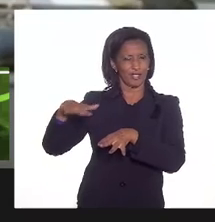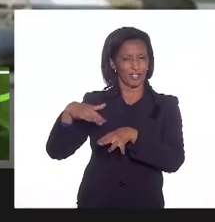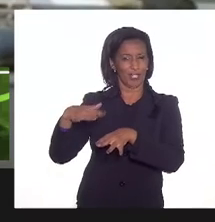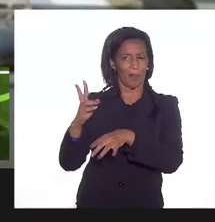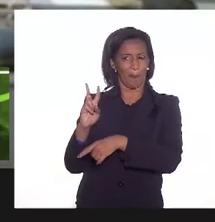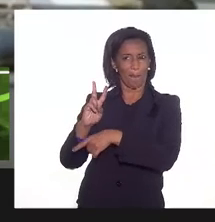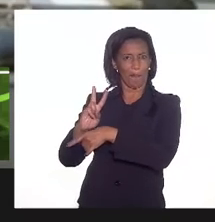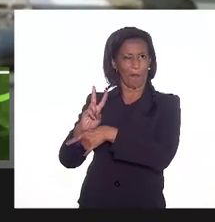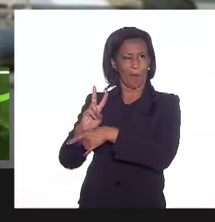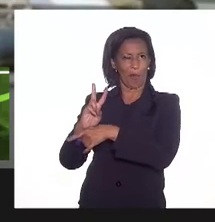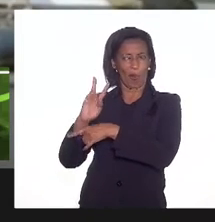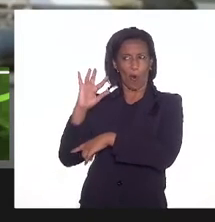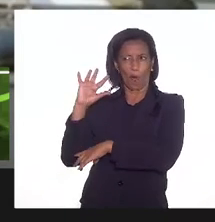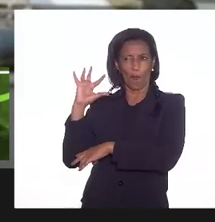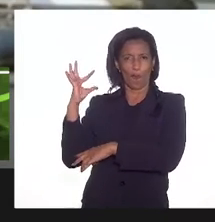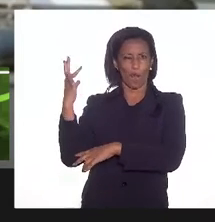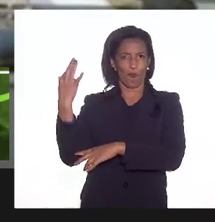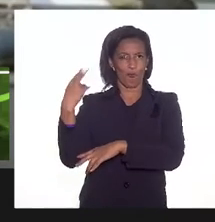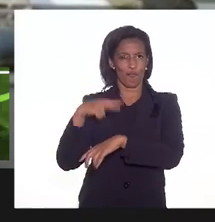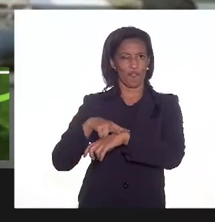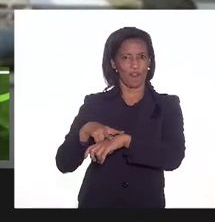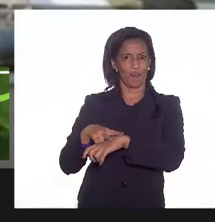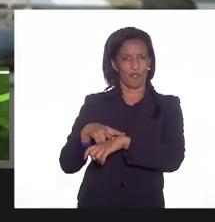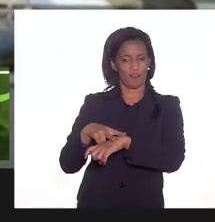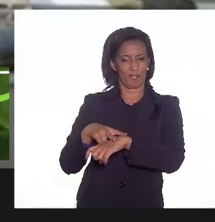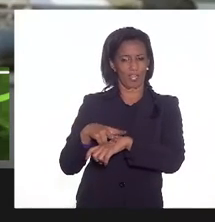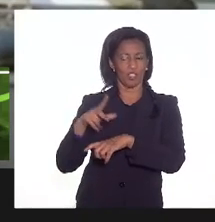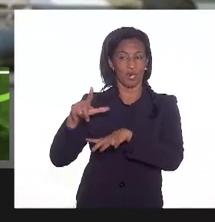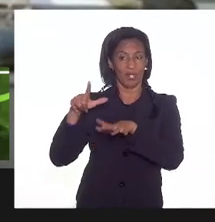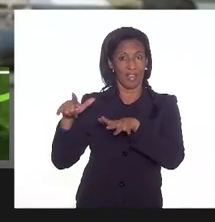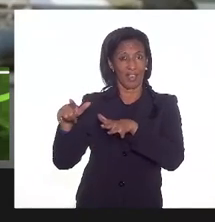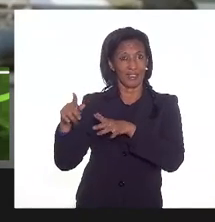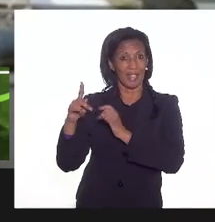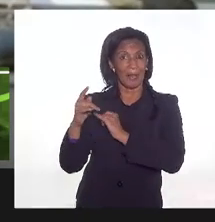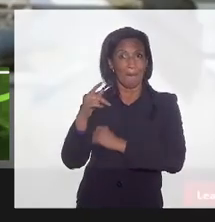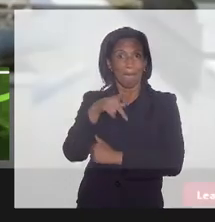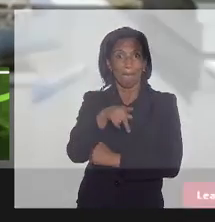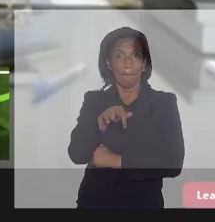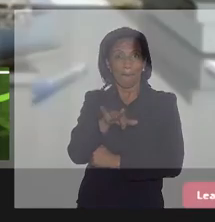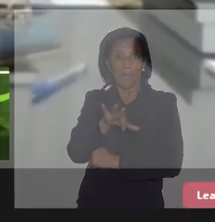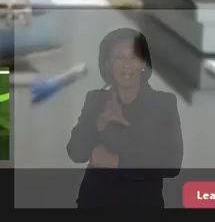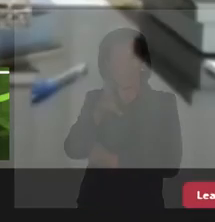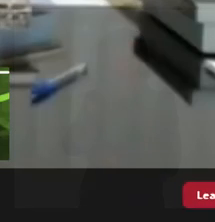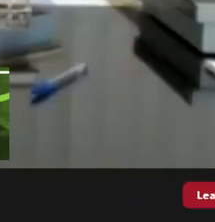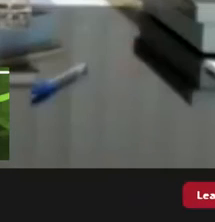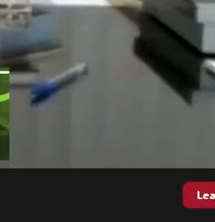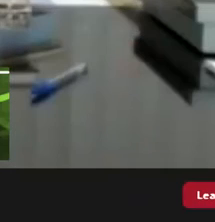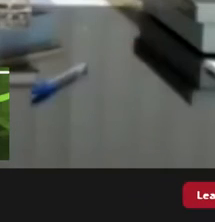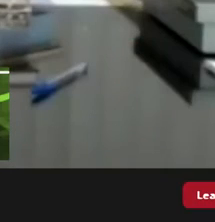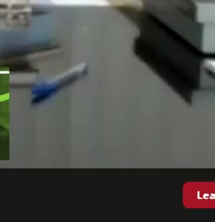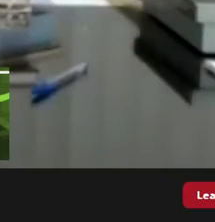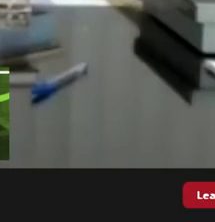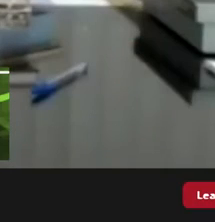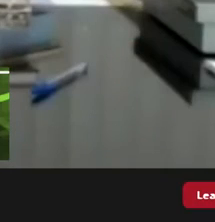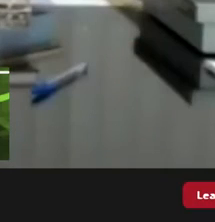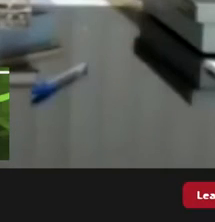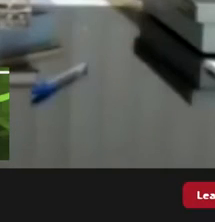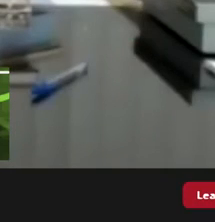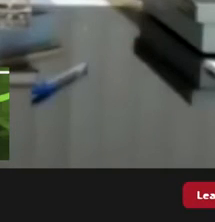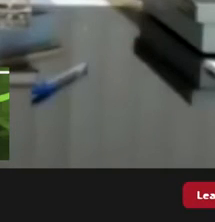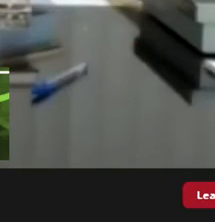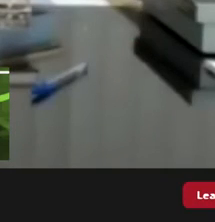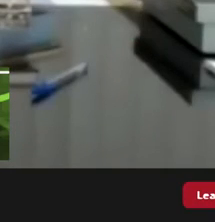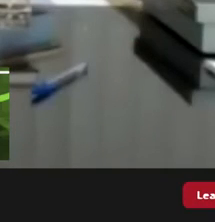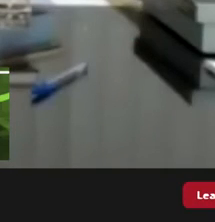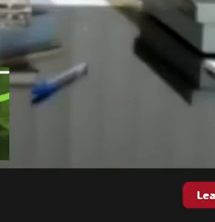Verde nós temos um patrimônio imaterial da cultura caissara que tem só nós conseguimos preservar aquilo só está vivo lá porque a